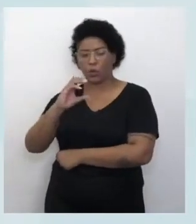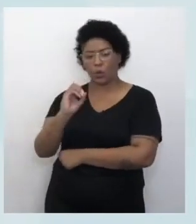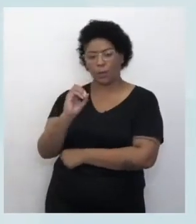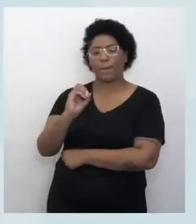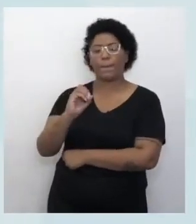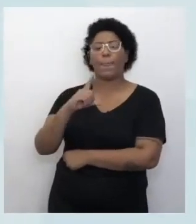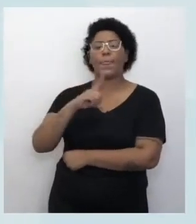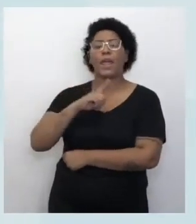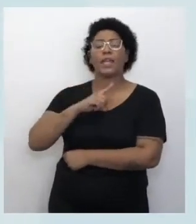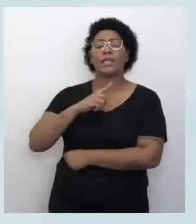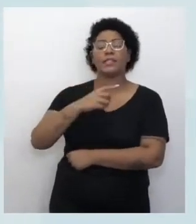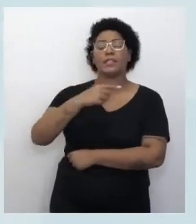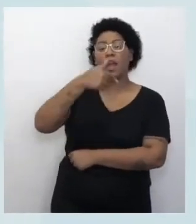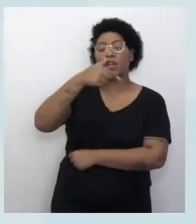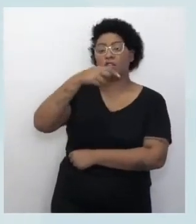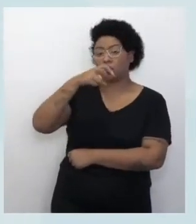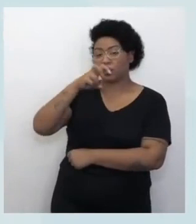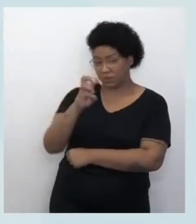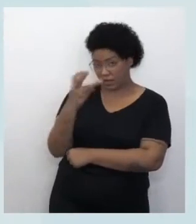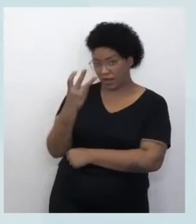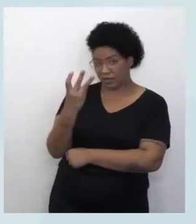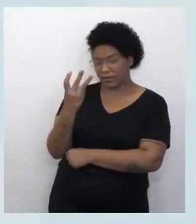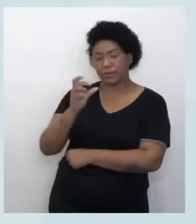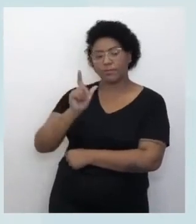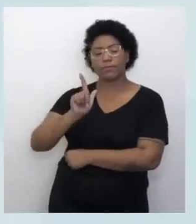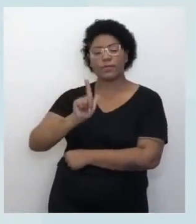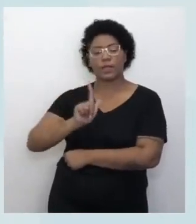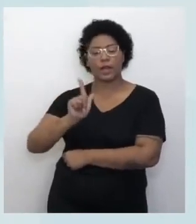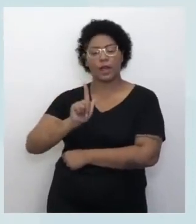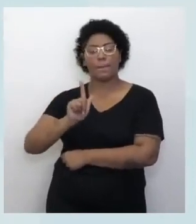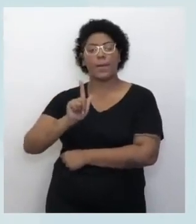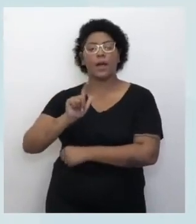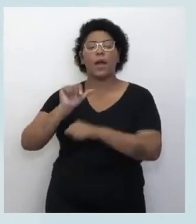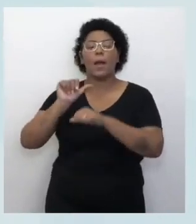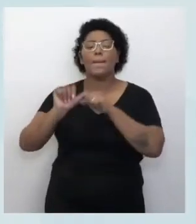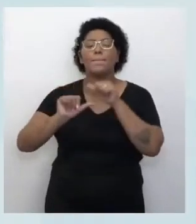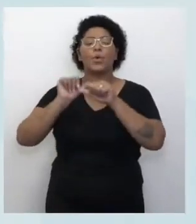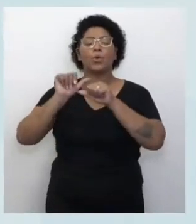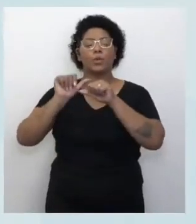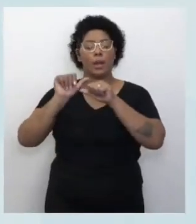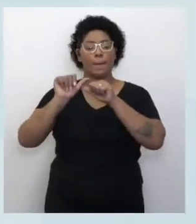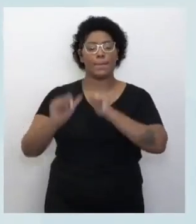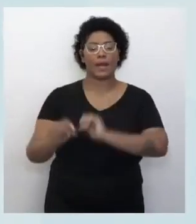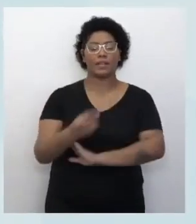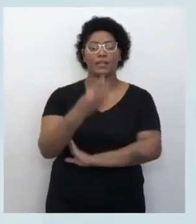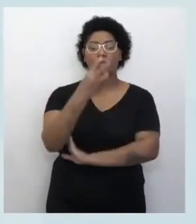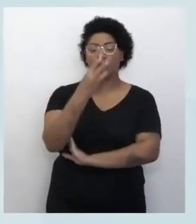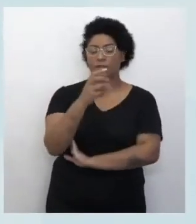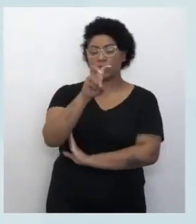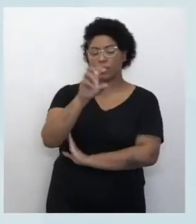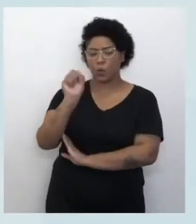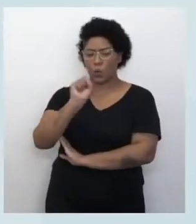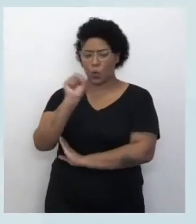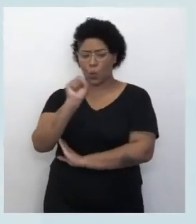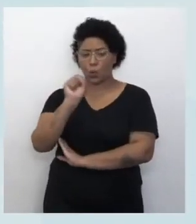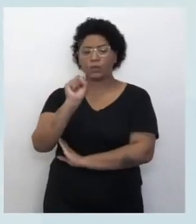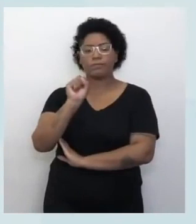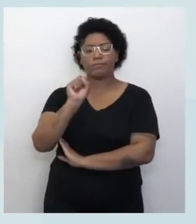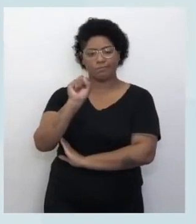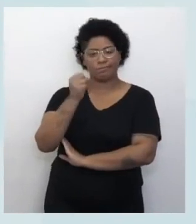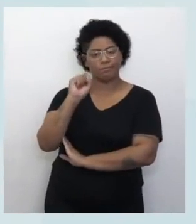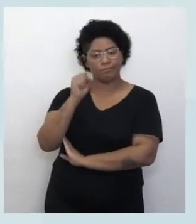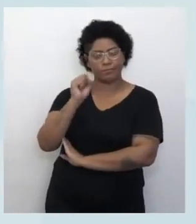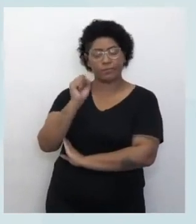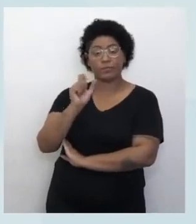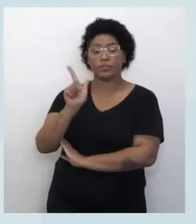73 gramas de ácido clorídrico reagem com 58 gramas de hidróxido de magnésio e há formação